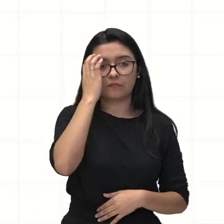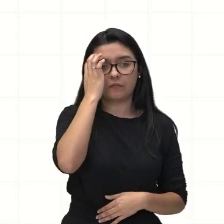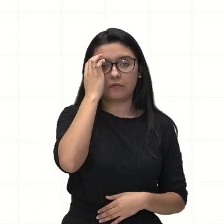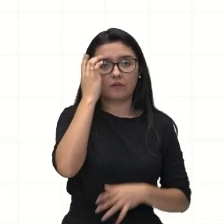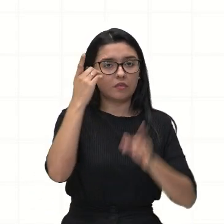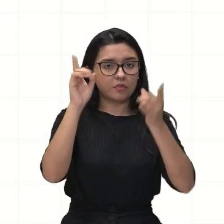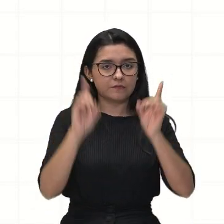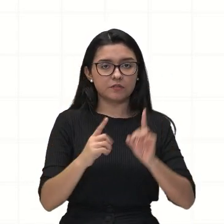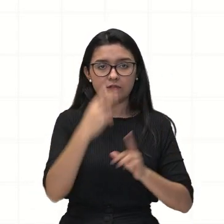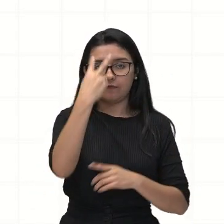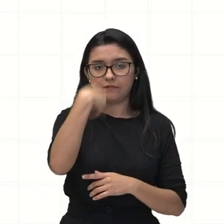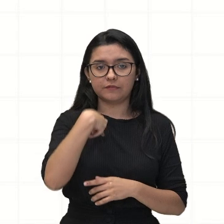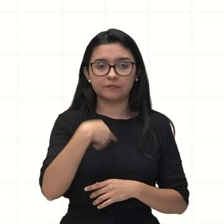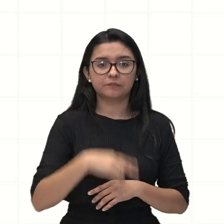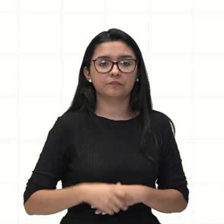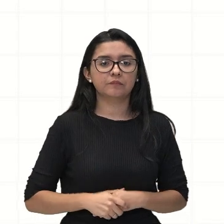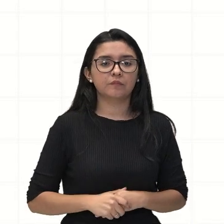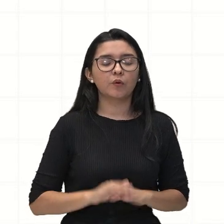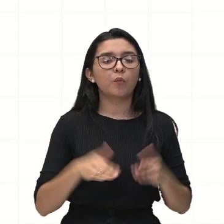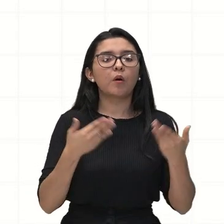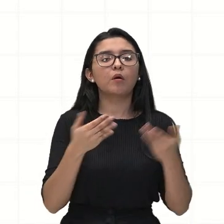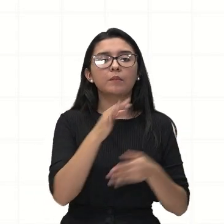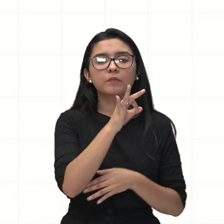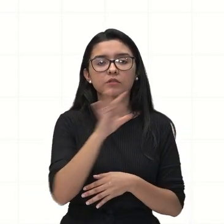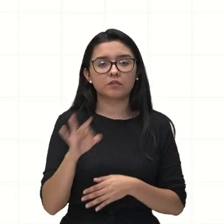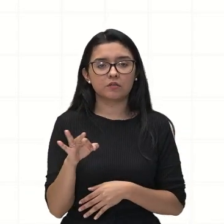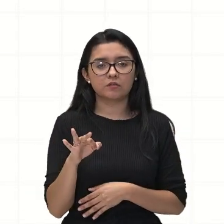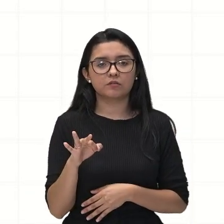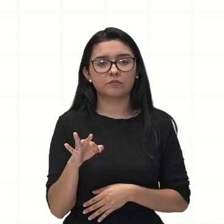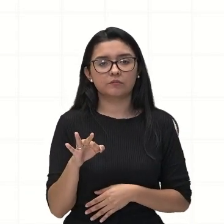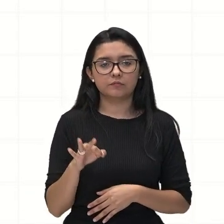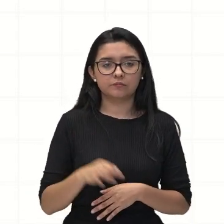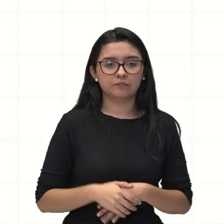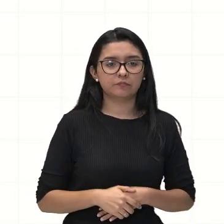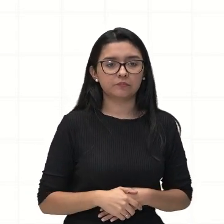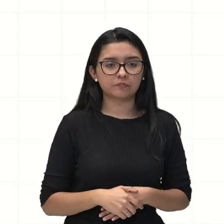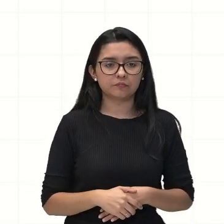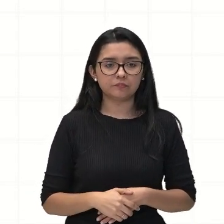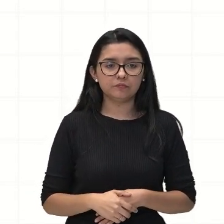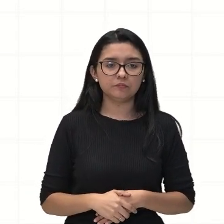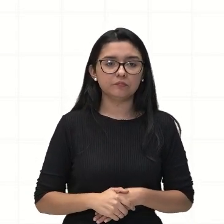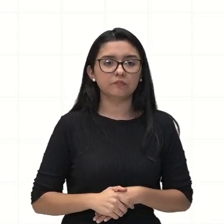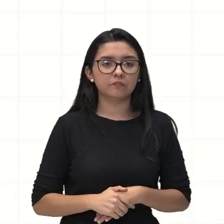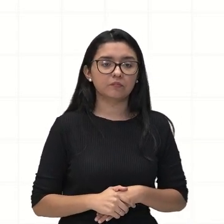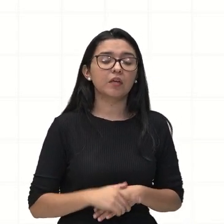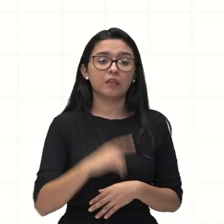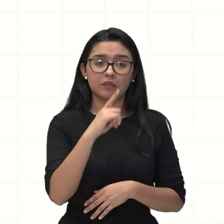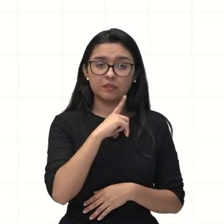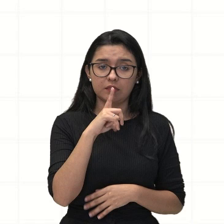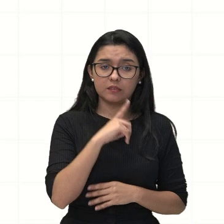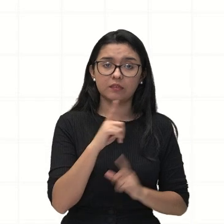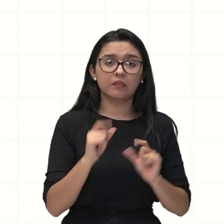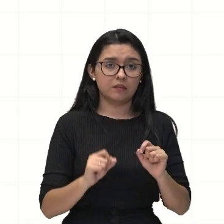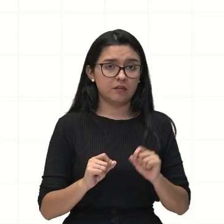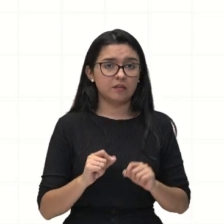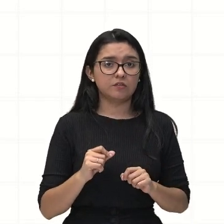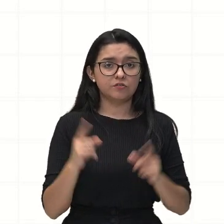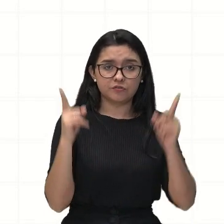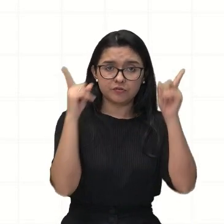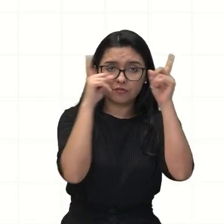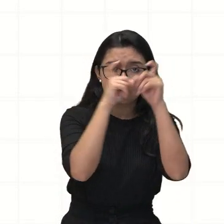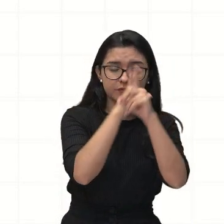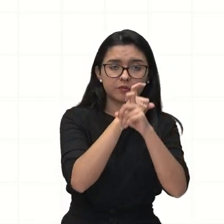Que apresenta o quê? Qual o maior problema? Possui algum tipo de